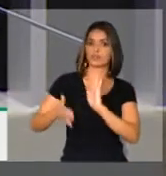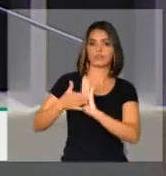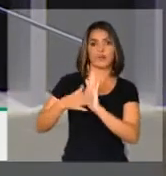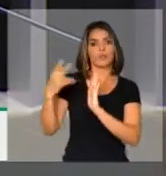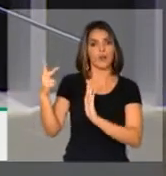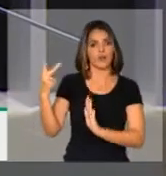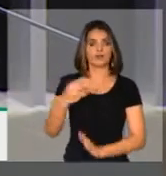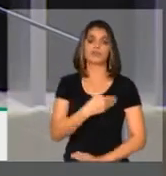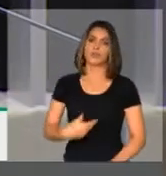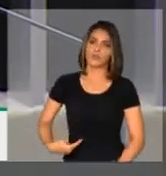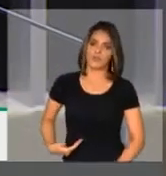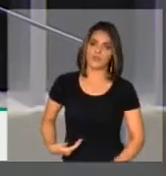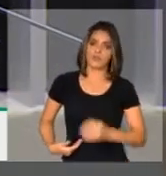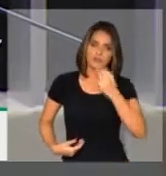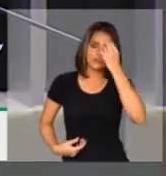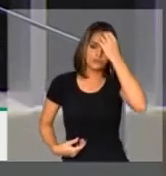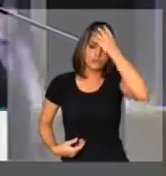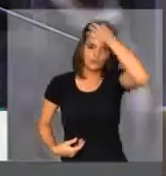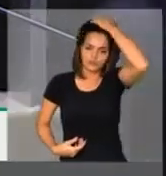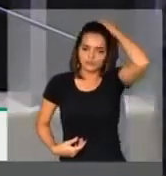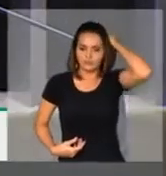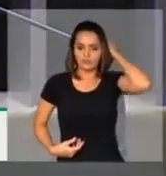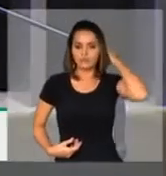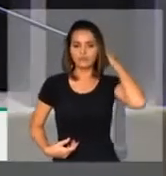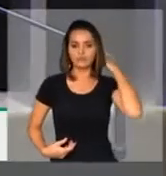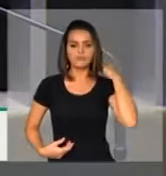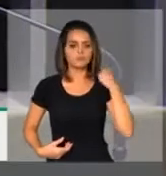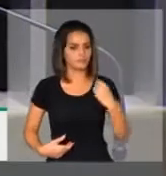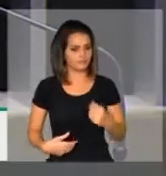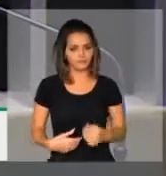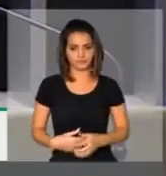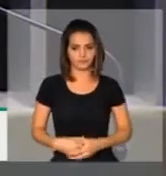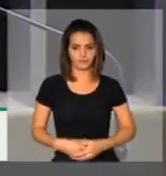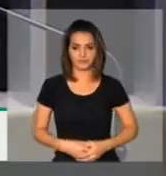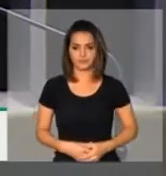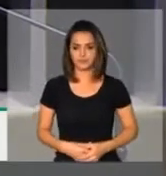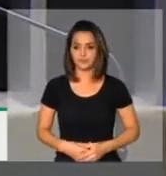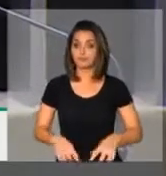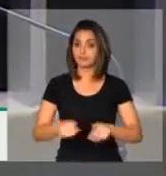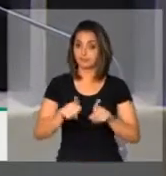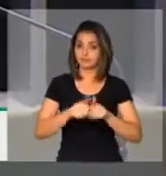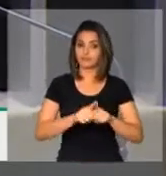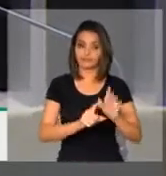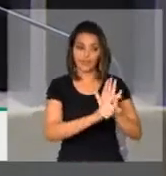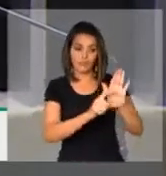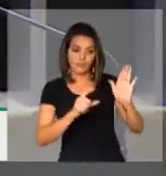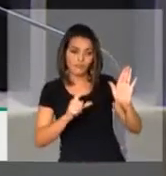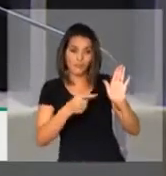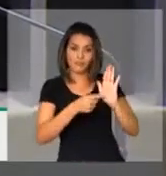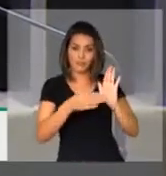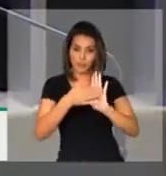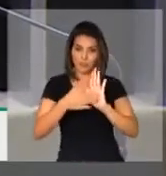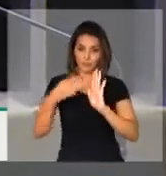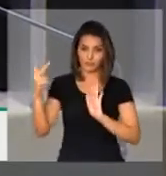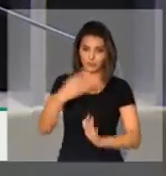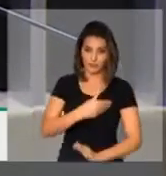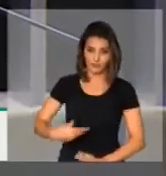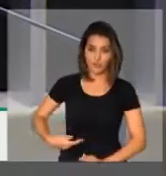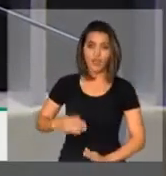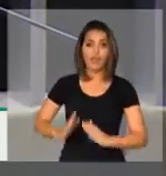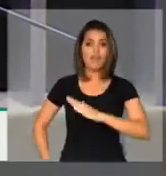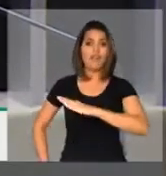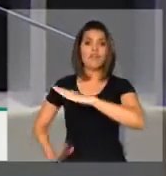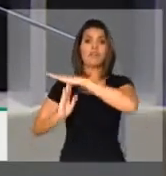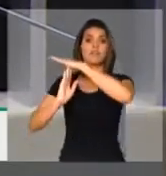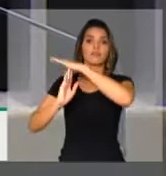reforma previdenciária. Outro ponto da PEC que merece crítica é o aumento do limite etário